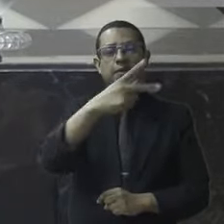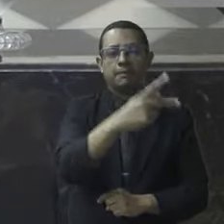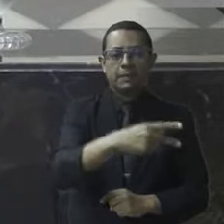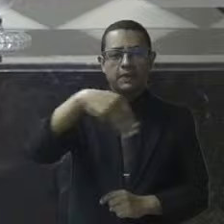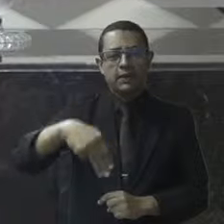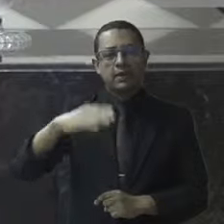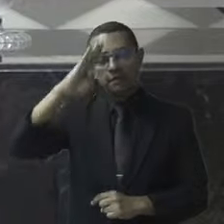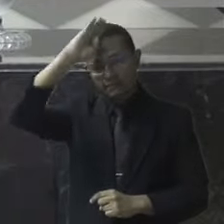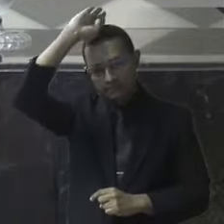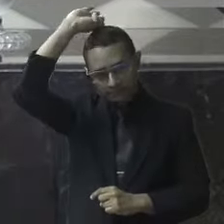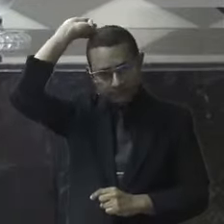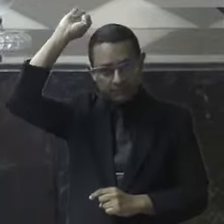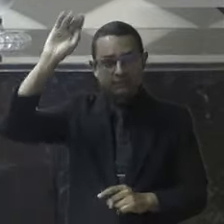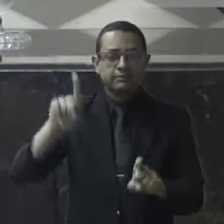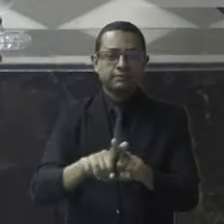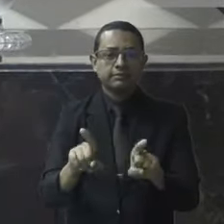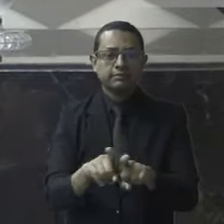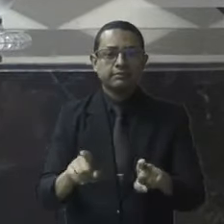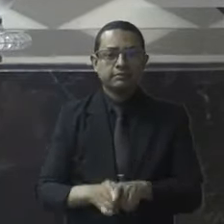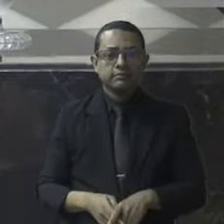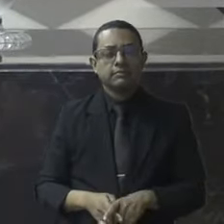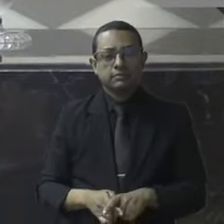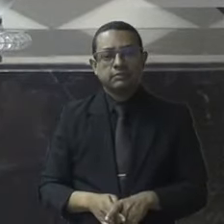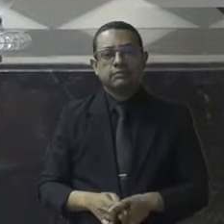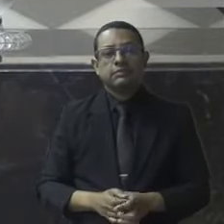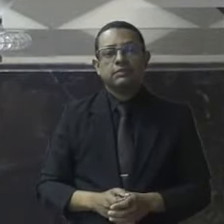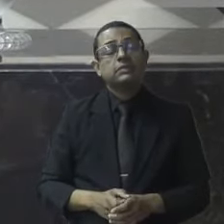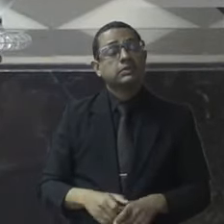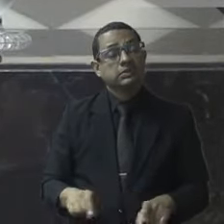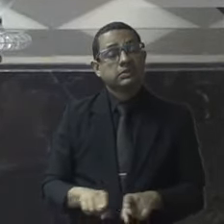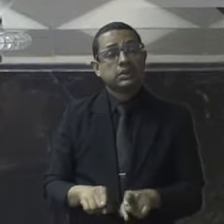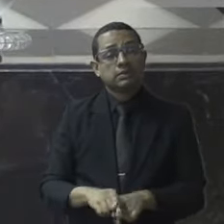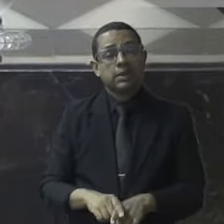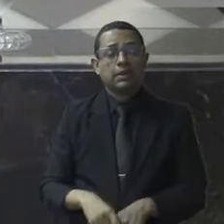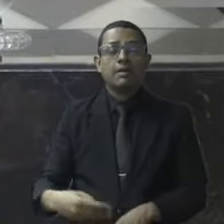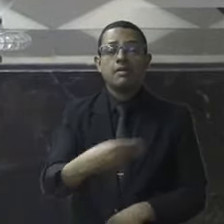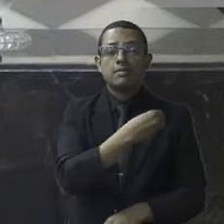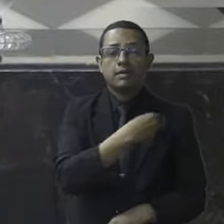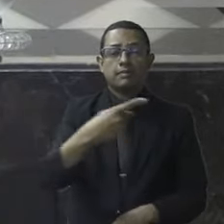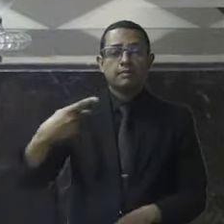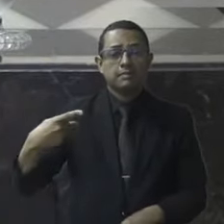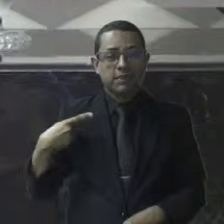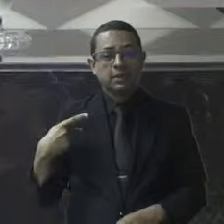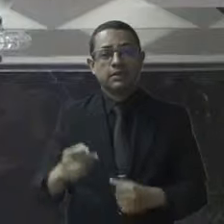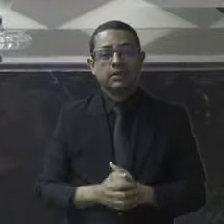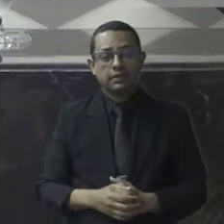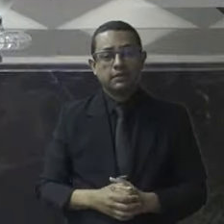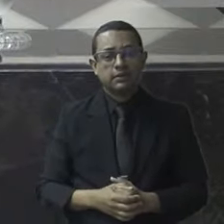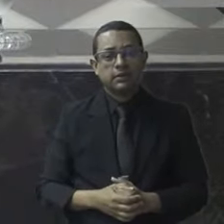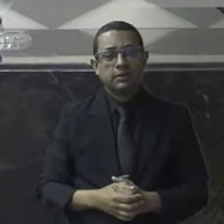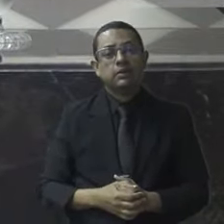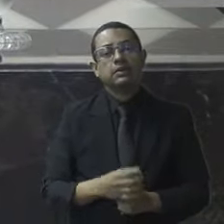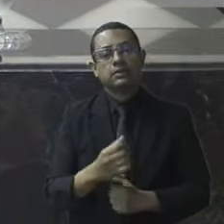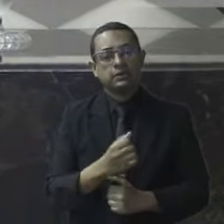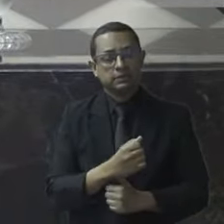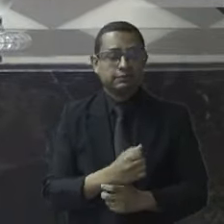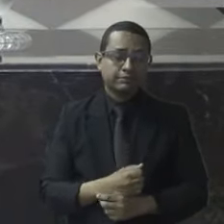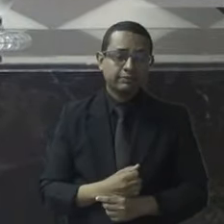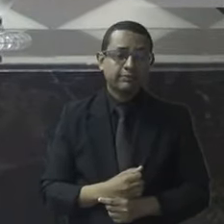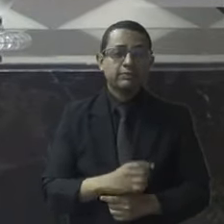Bombeiros Militar, Perícia Forense, além do Ministério Público Defensoria Pública da